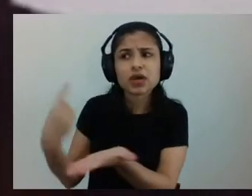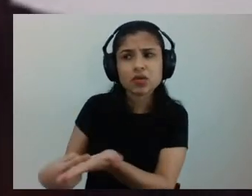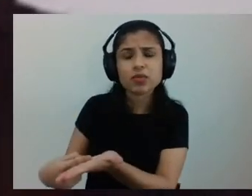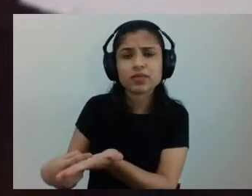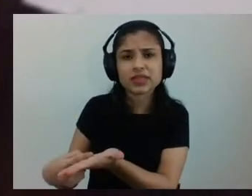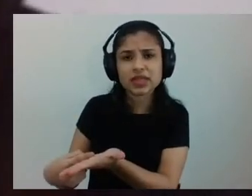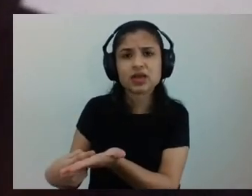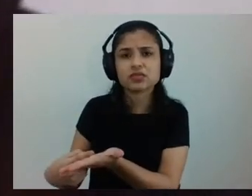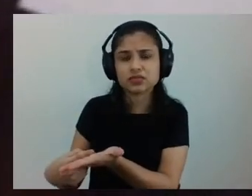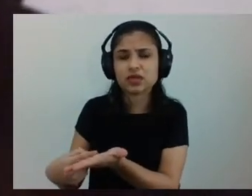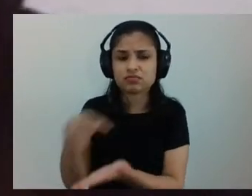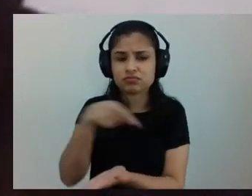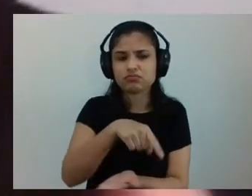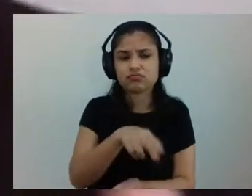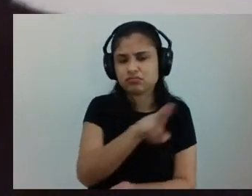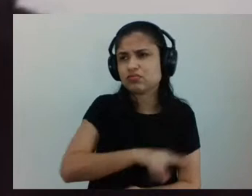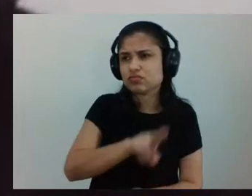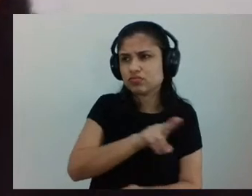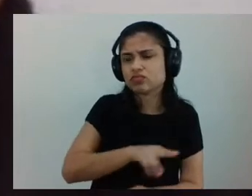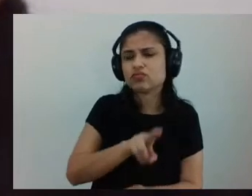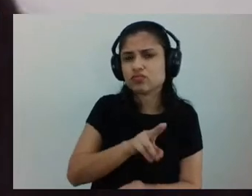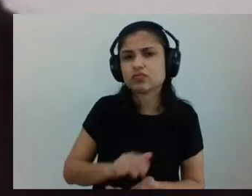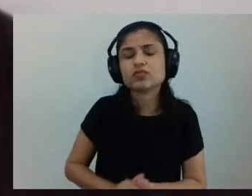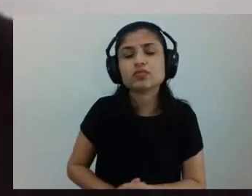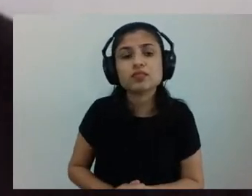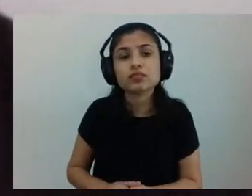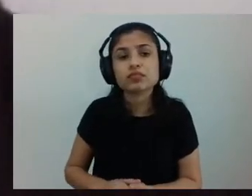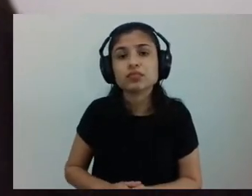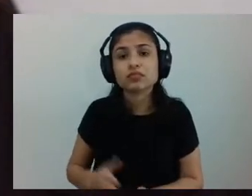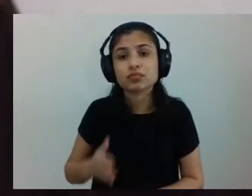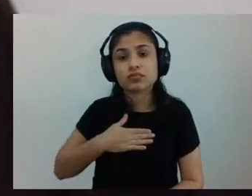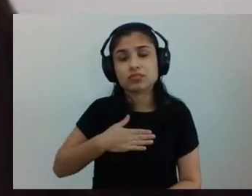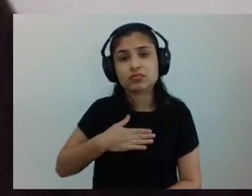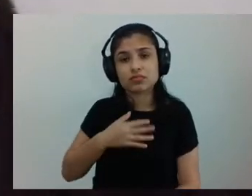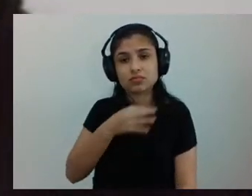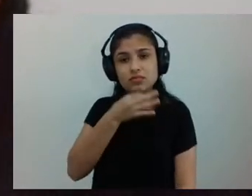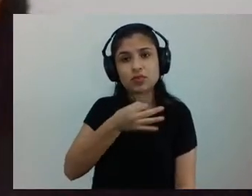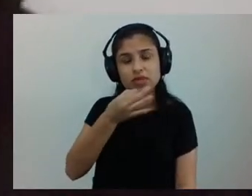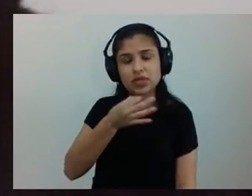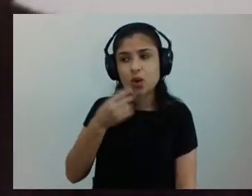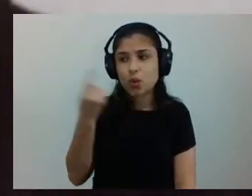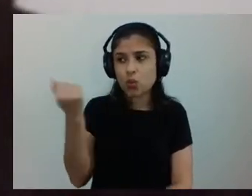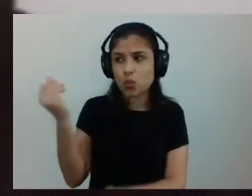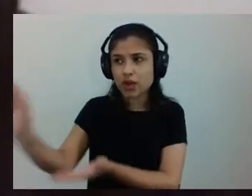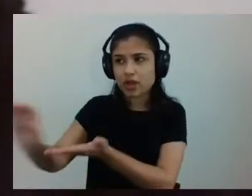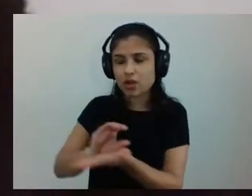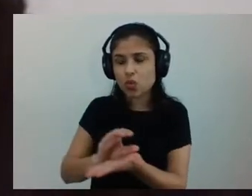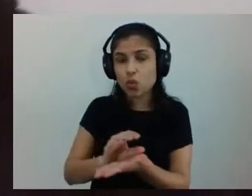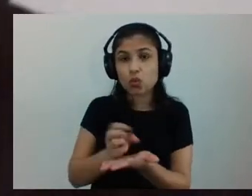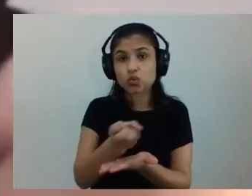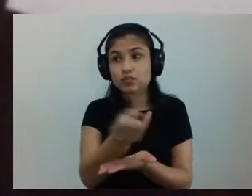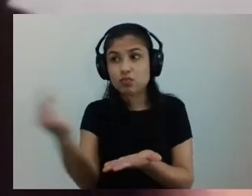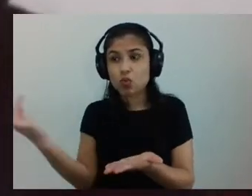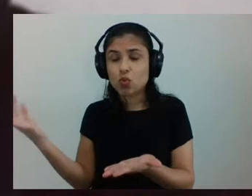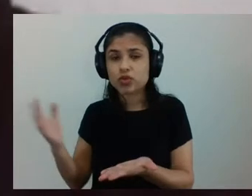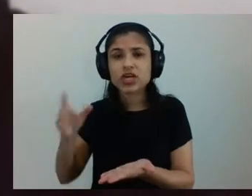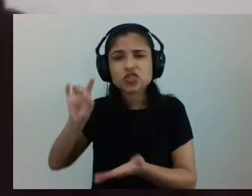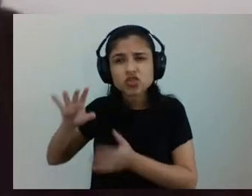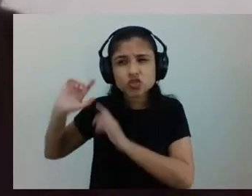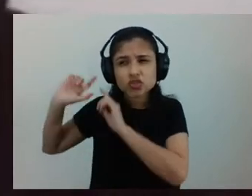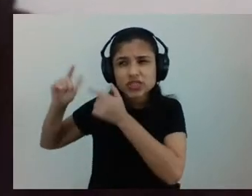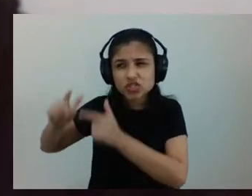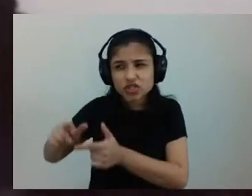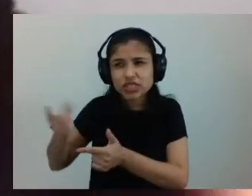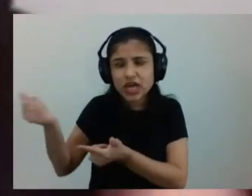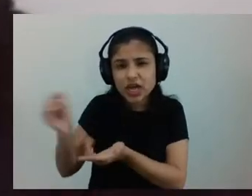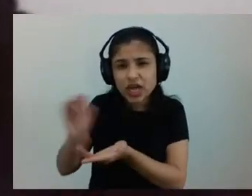útil. Então, certamente existem, do meu ponto de vista, muitas das fontes e recursos, além daquelas tradicionais que possam vir